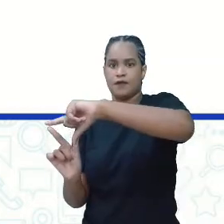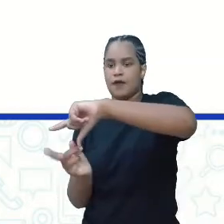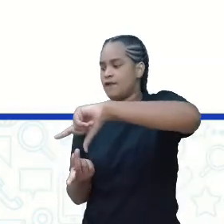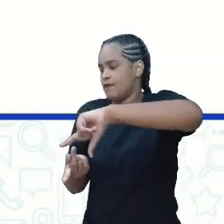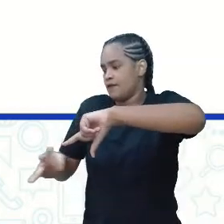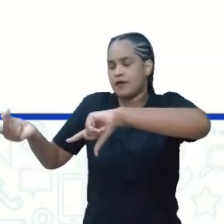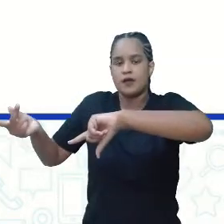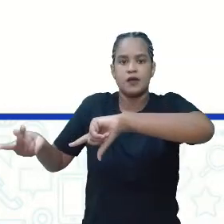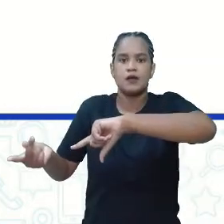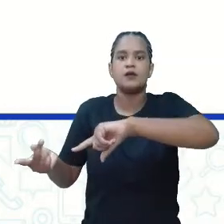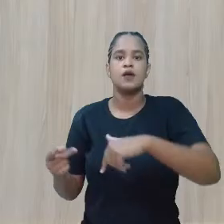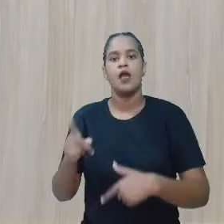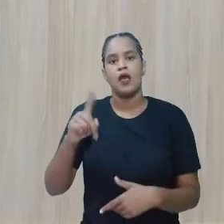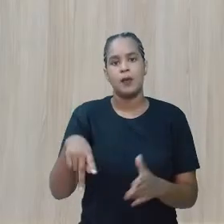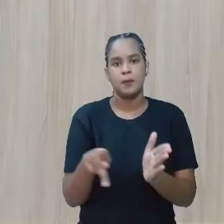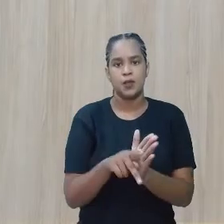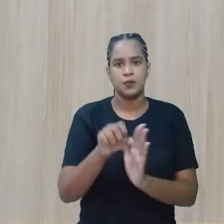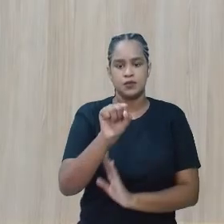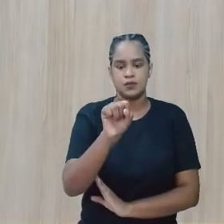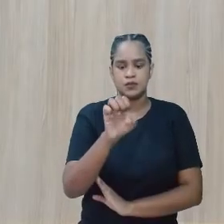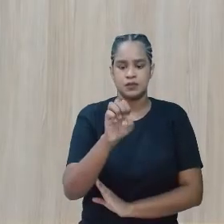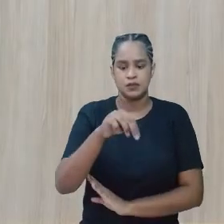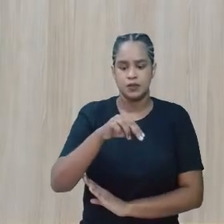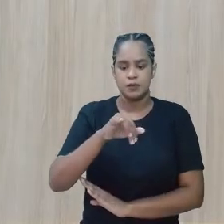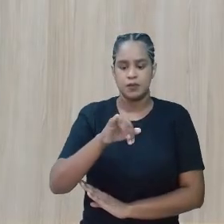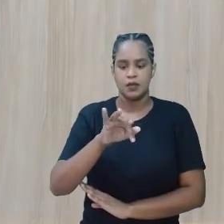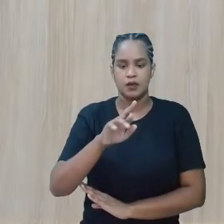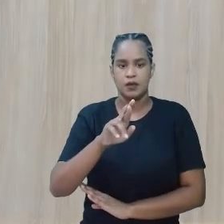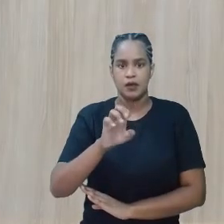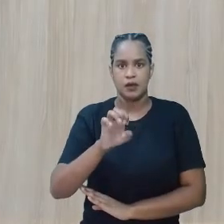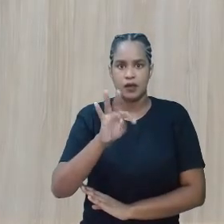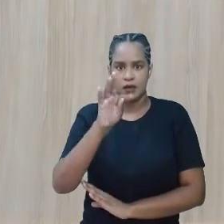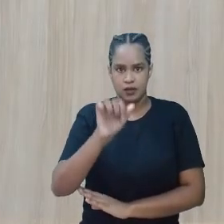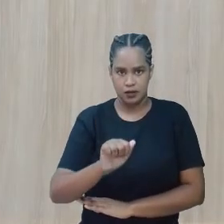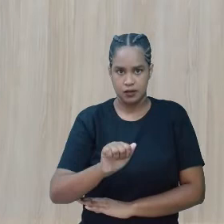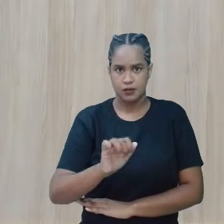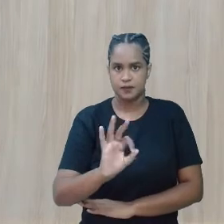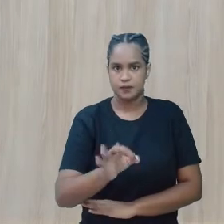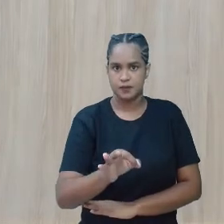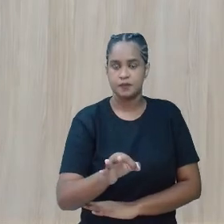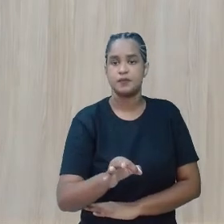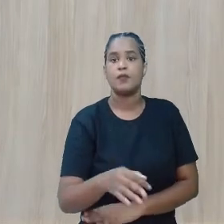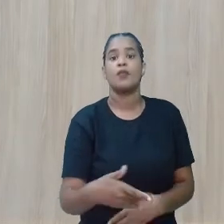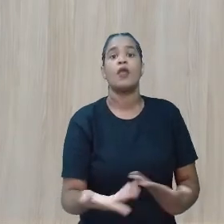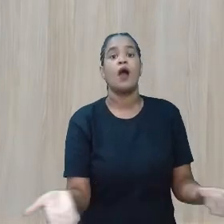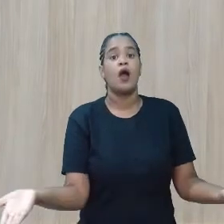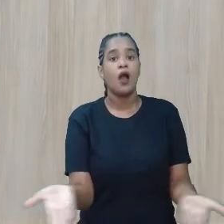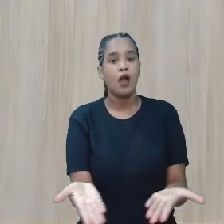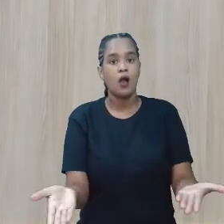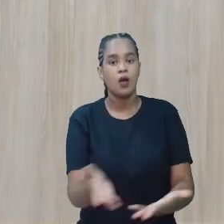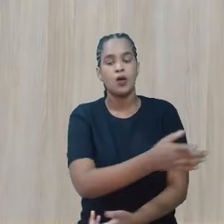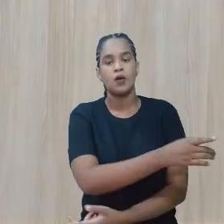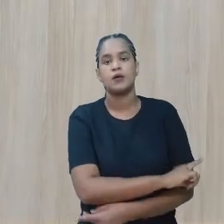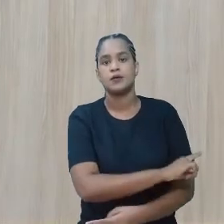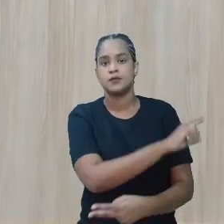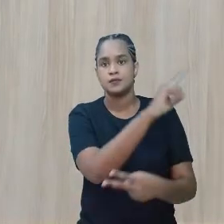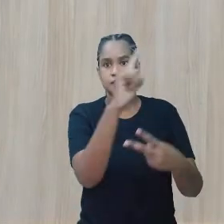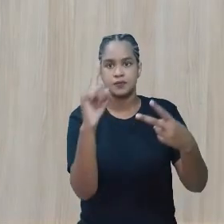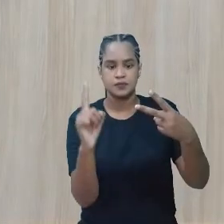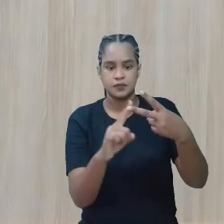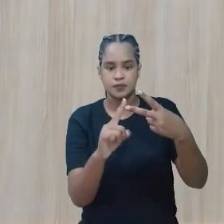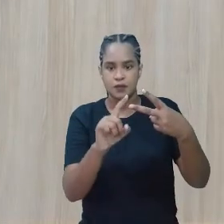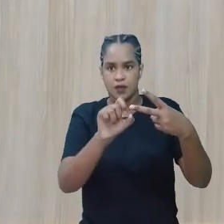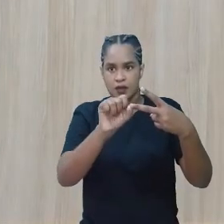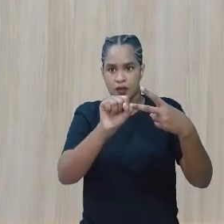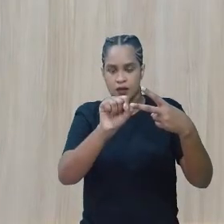Então, você pode indicar uma semi-reta desta forma aí, tá bom? Indicando agora um segmento